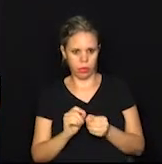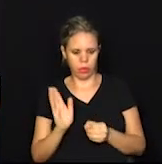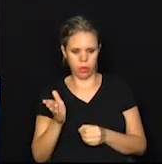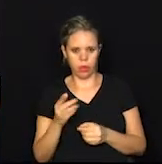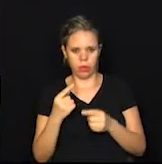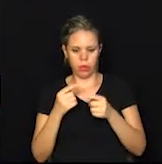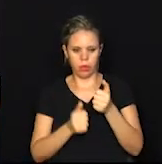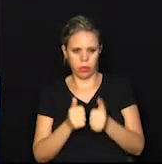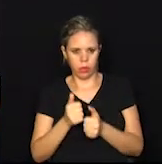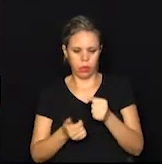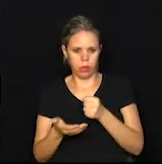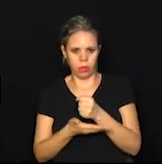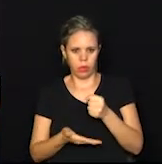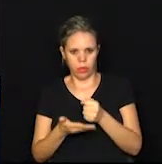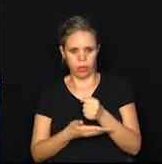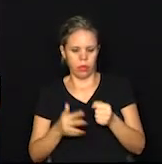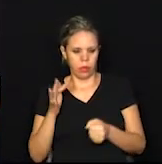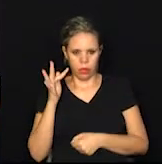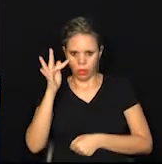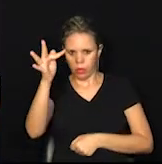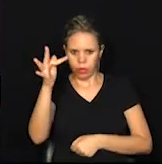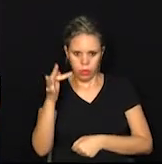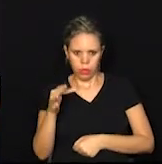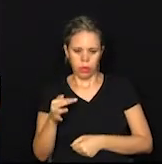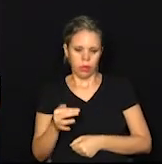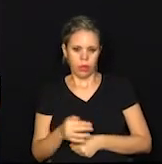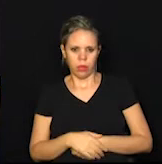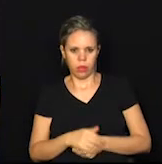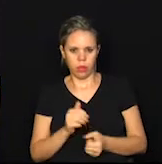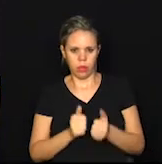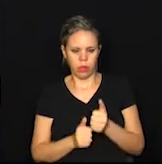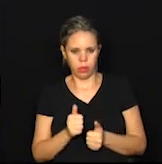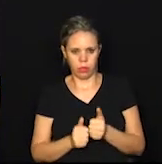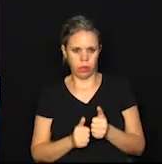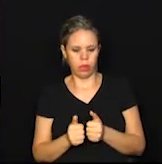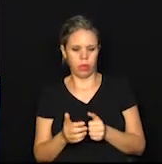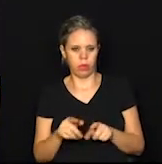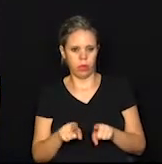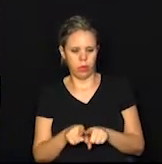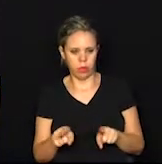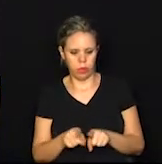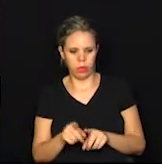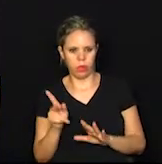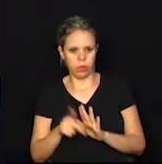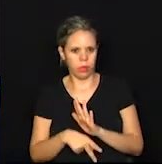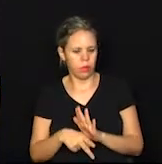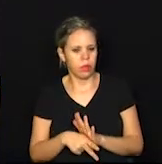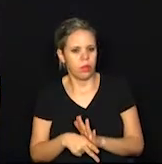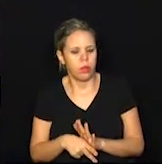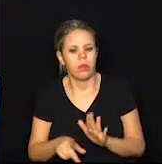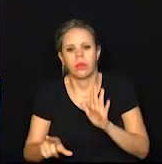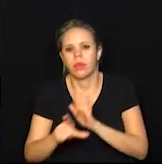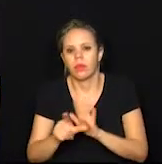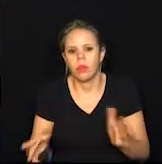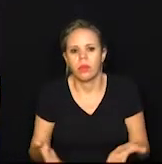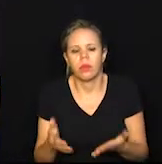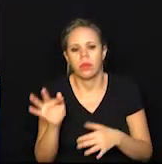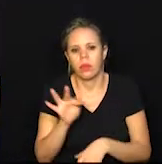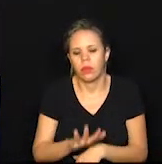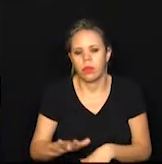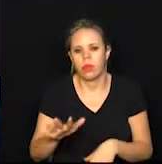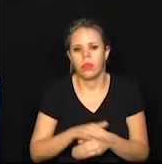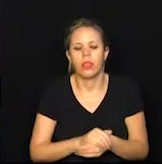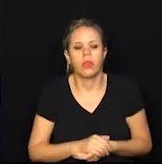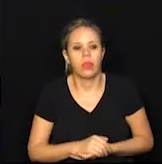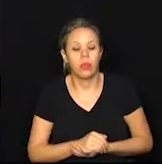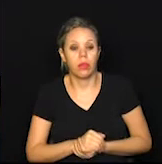futebol de base e futuramente com o futebol amador, de colocar esse projeto com lei de incentivo federal, principalmente. A gente